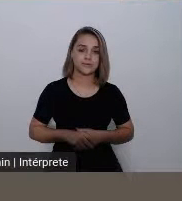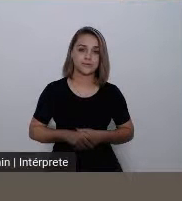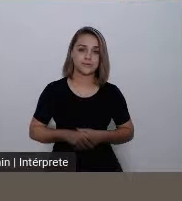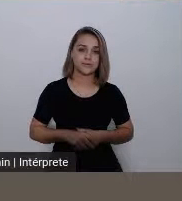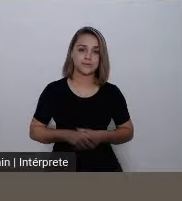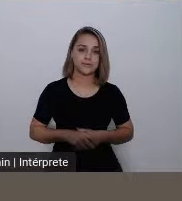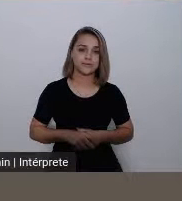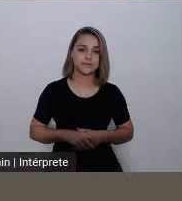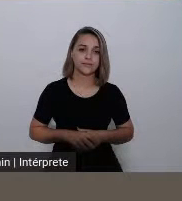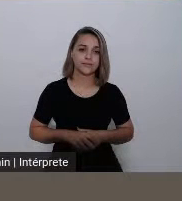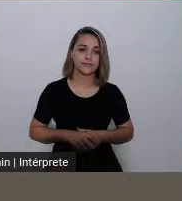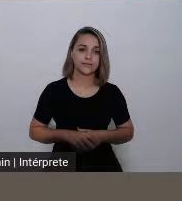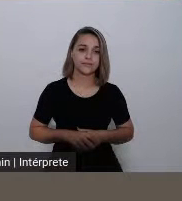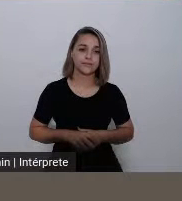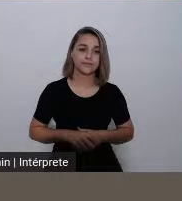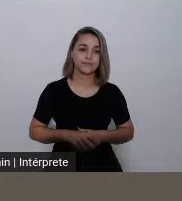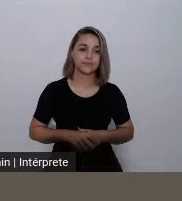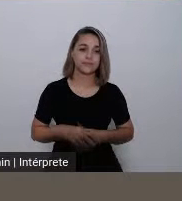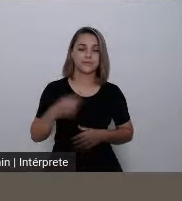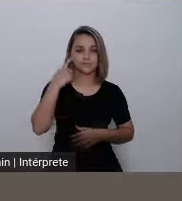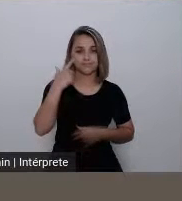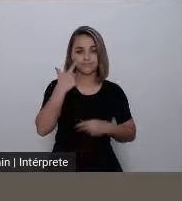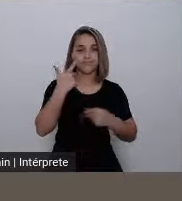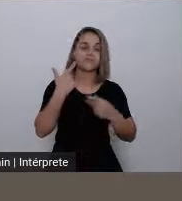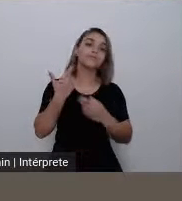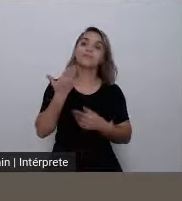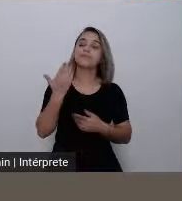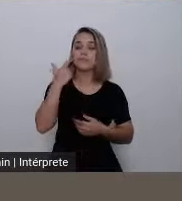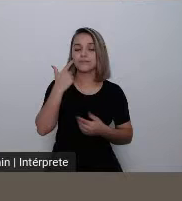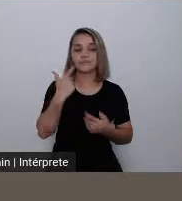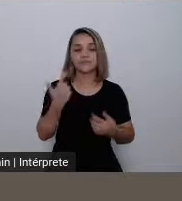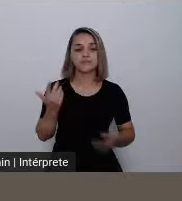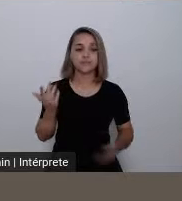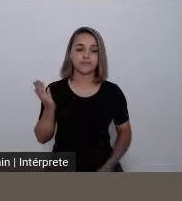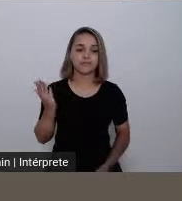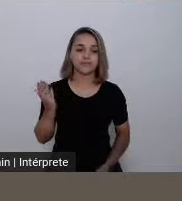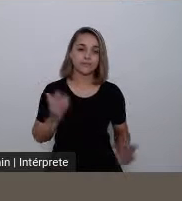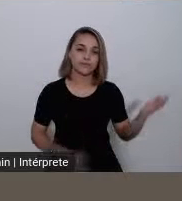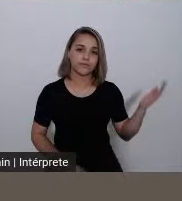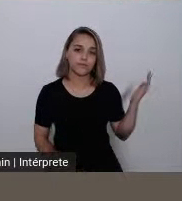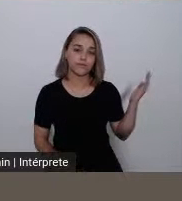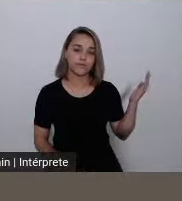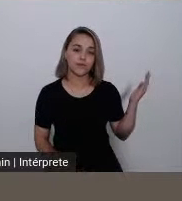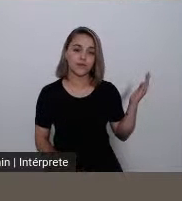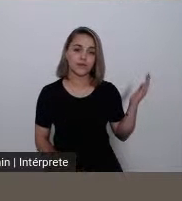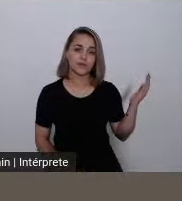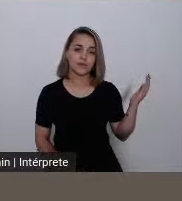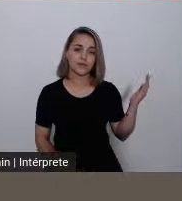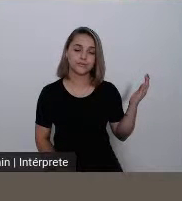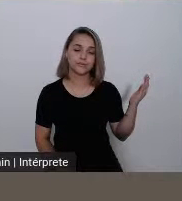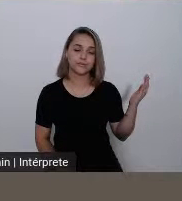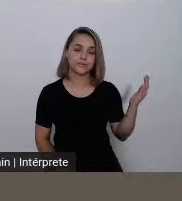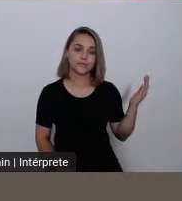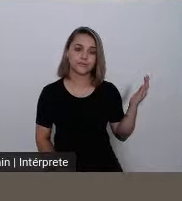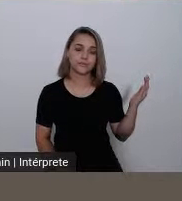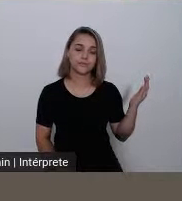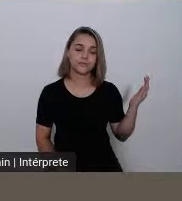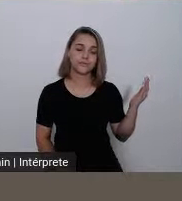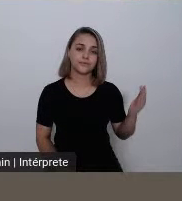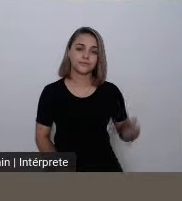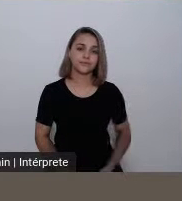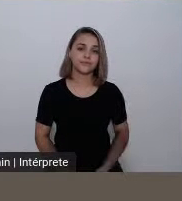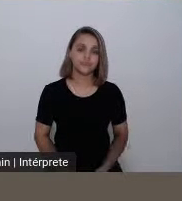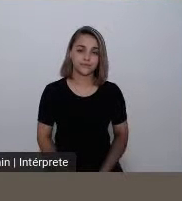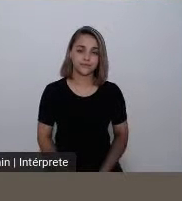Então, os textos estão disponíveis, né, no canal. Só deixa eu me localizar aqui para continuar.